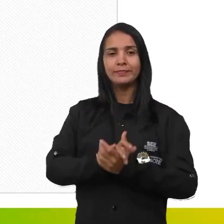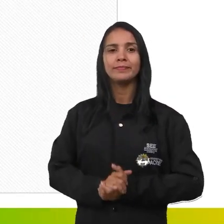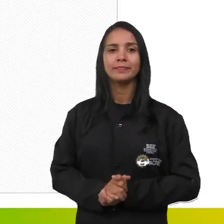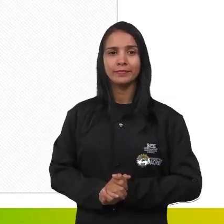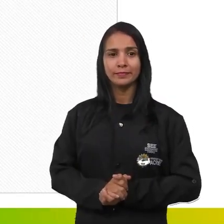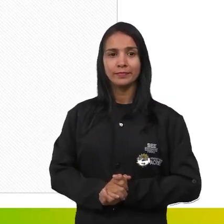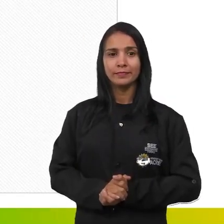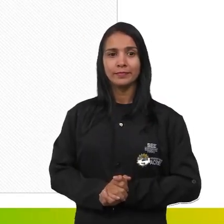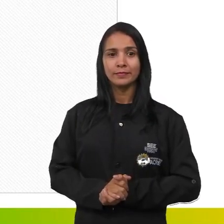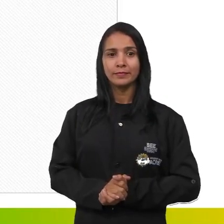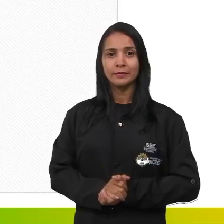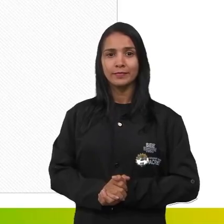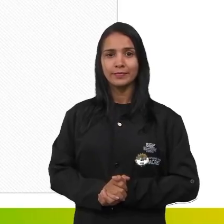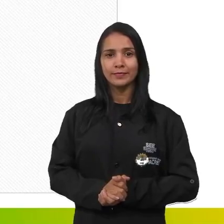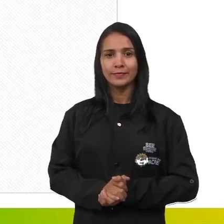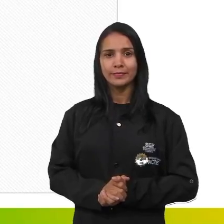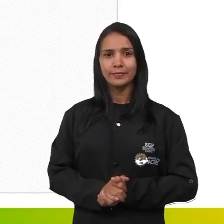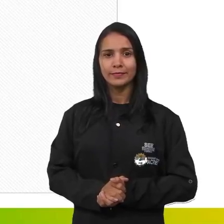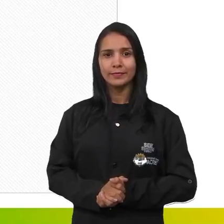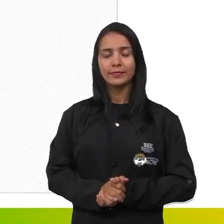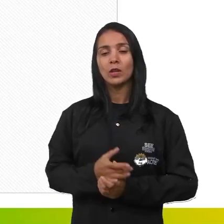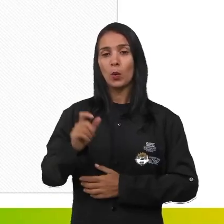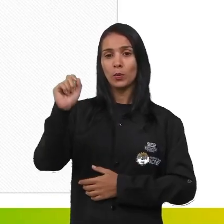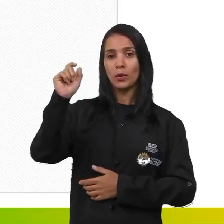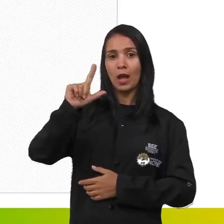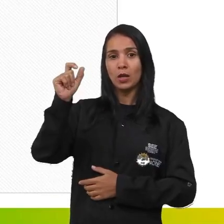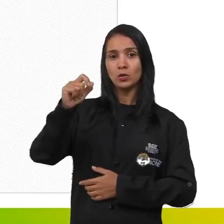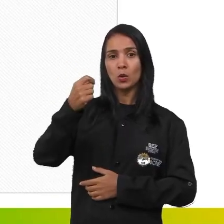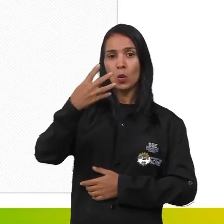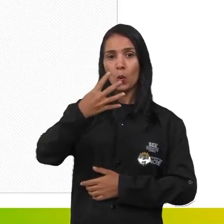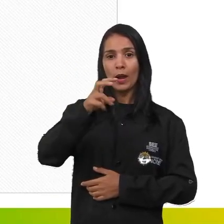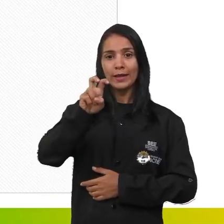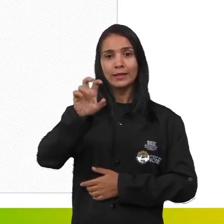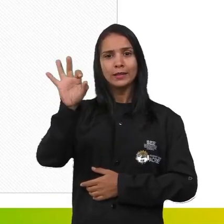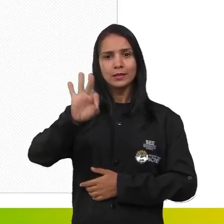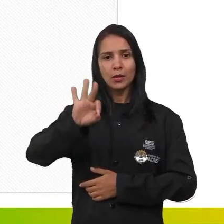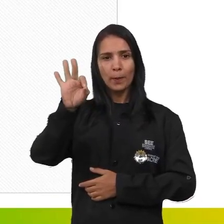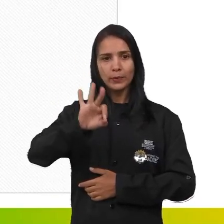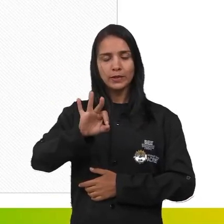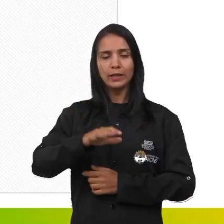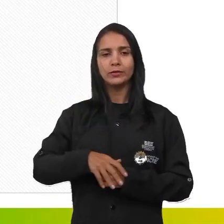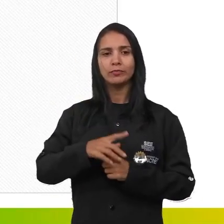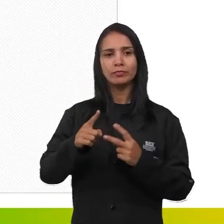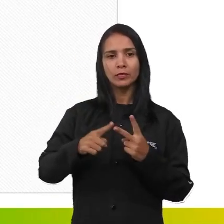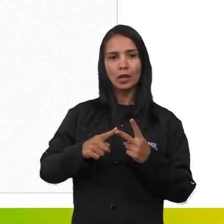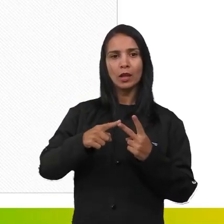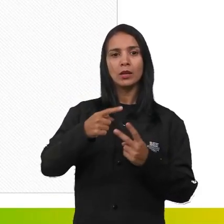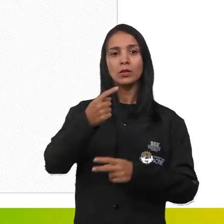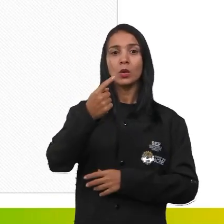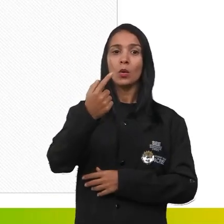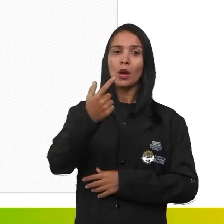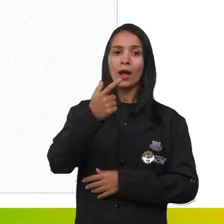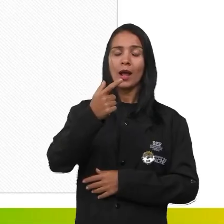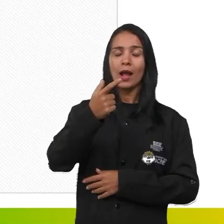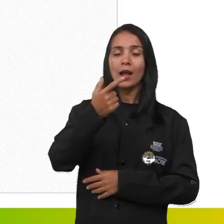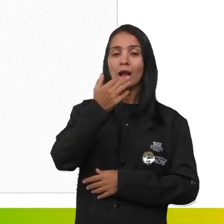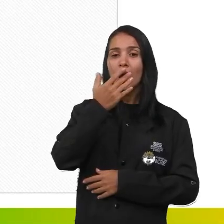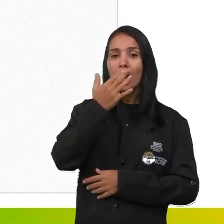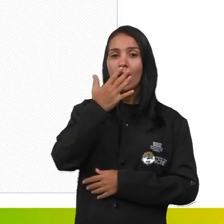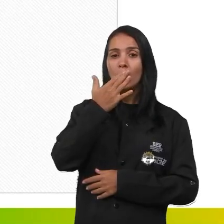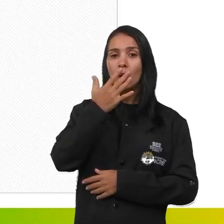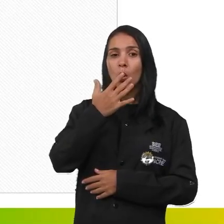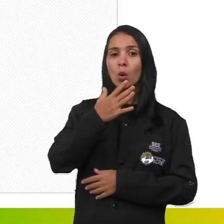45,3% está representada na cor azul. A população branca, 43,5%, está representada na